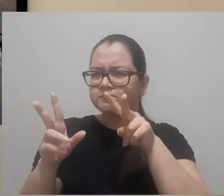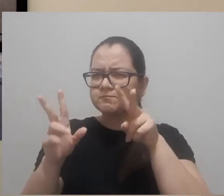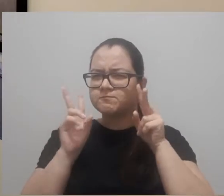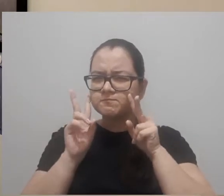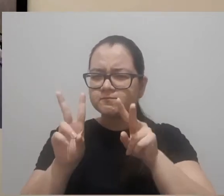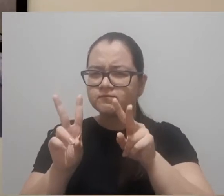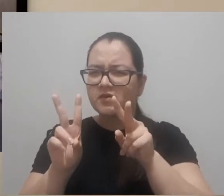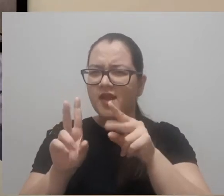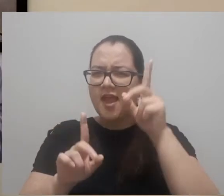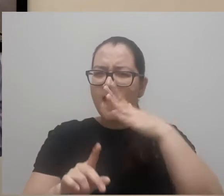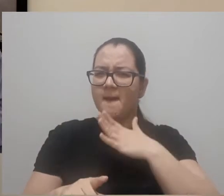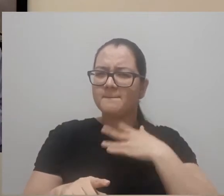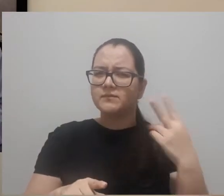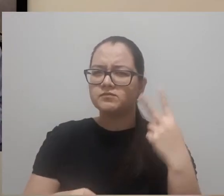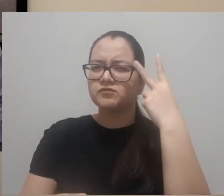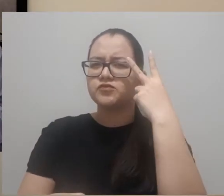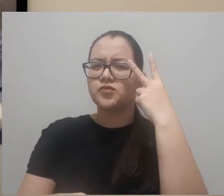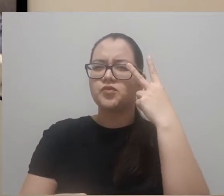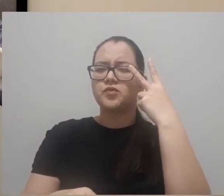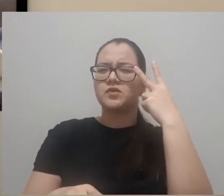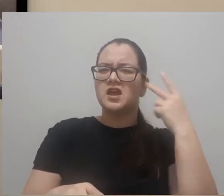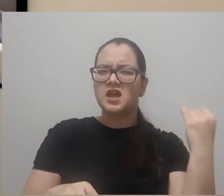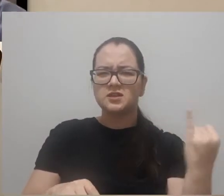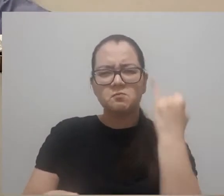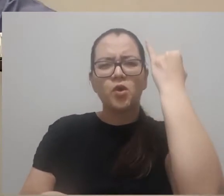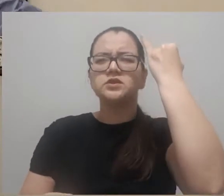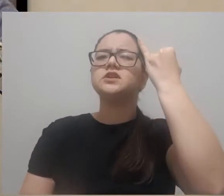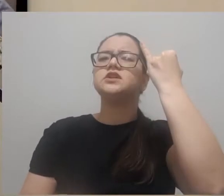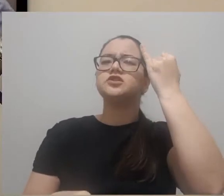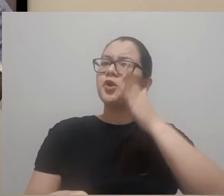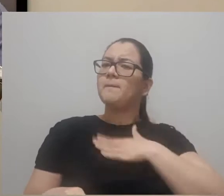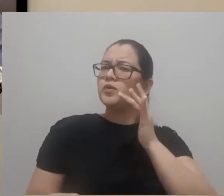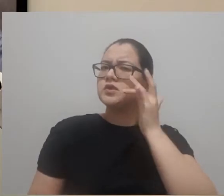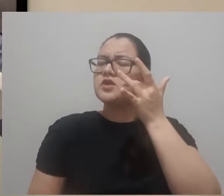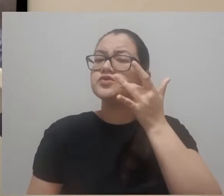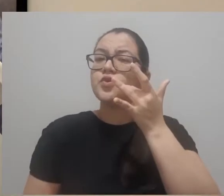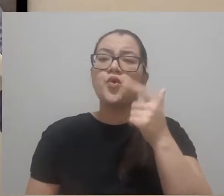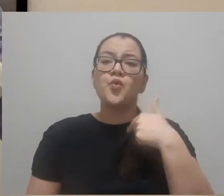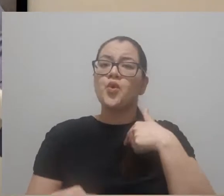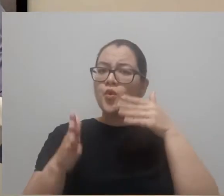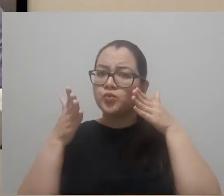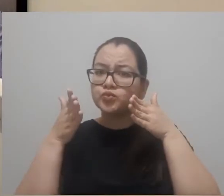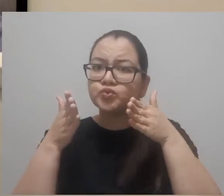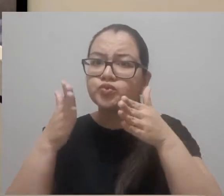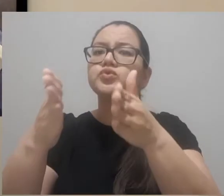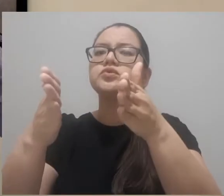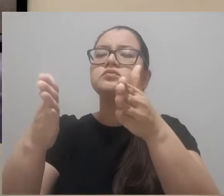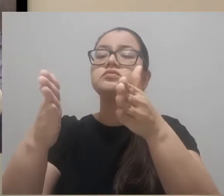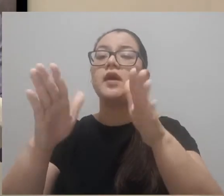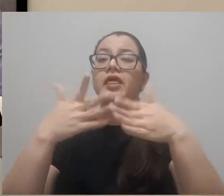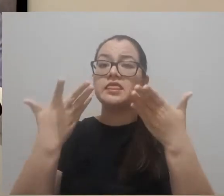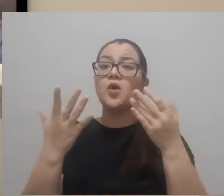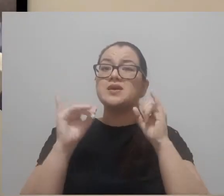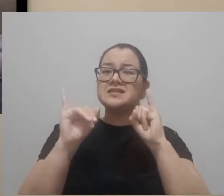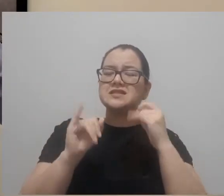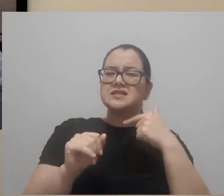eu sigo na minha visão. Então, se eu tenho essa visão correta, essa visão clara,